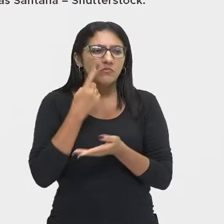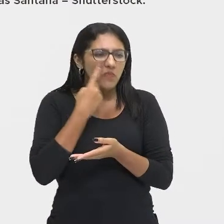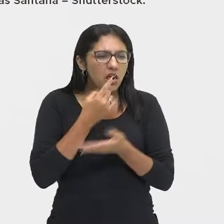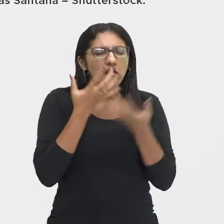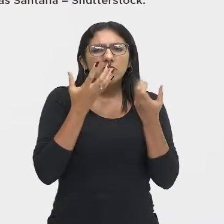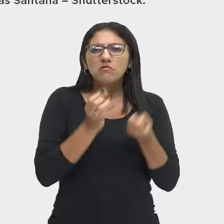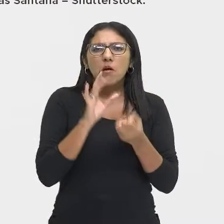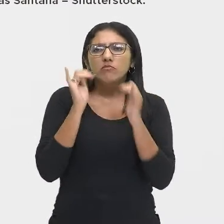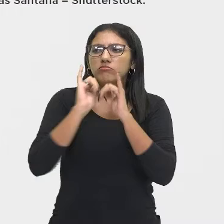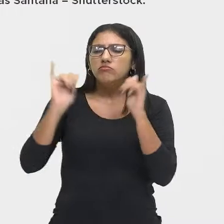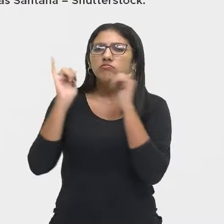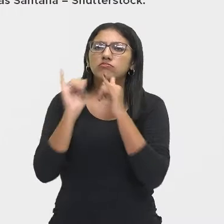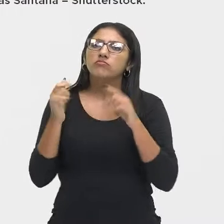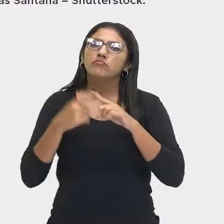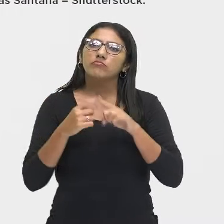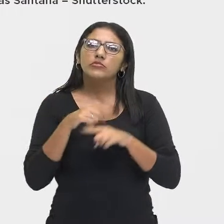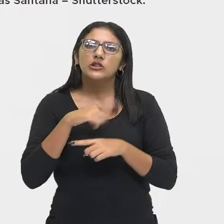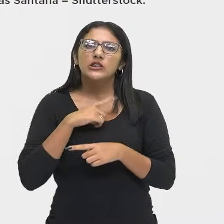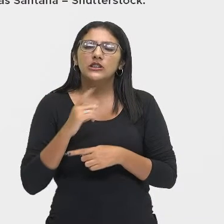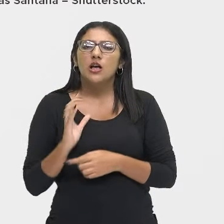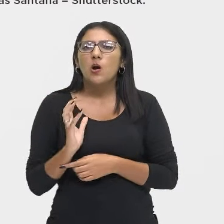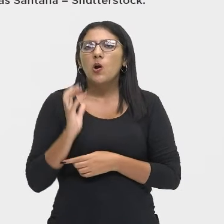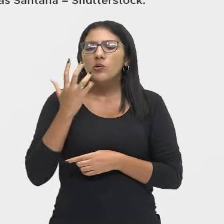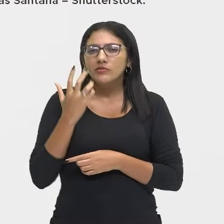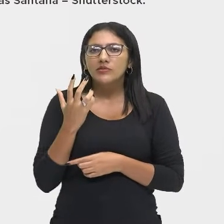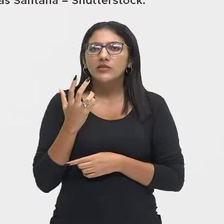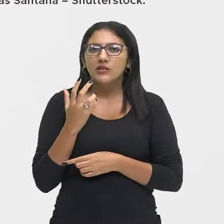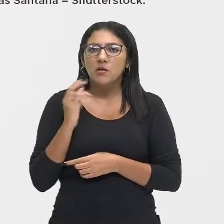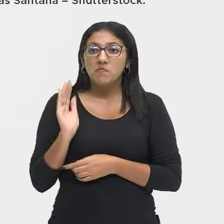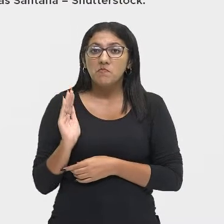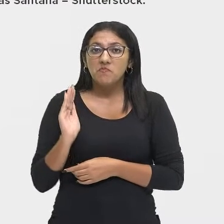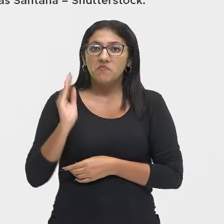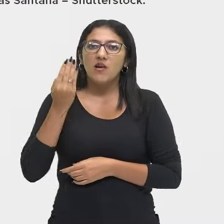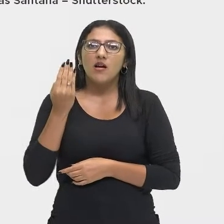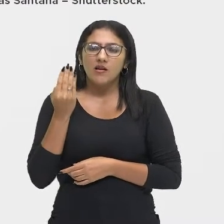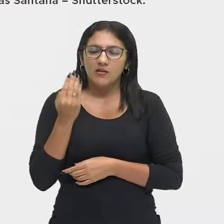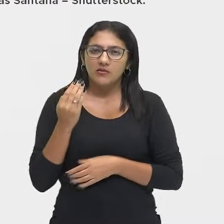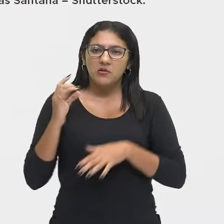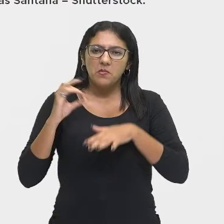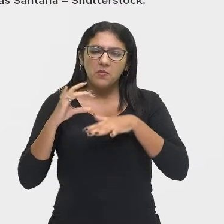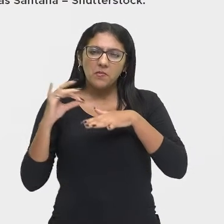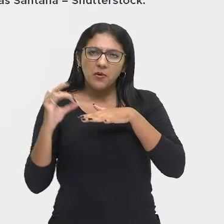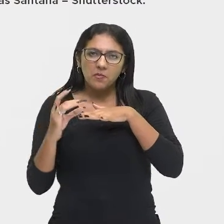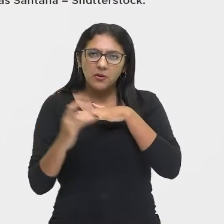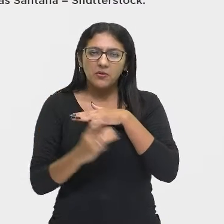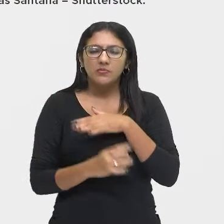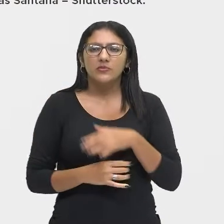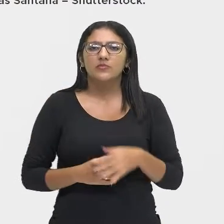qualquer coisa, porque isso aí já pode também entrar na fake news, tá? Já pode entrar